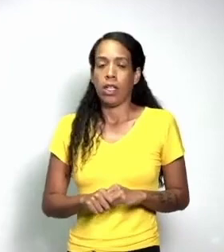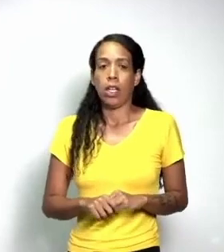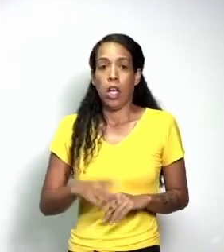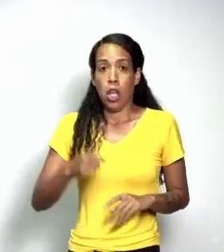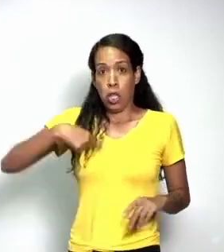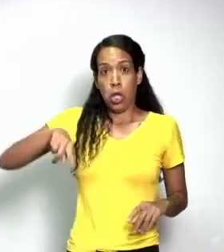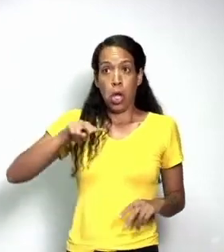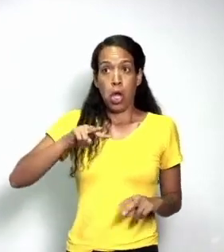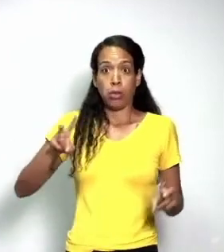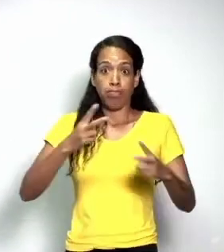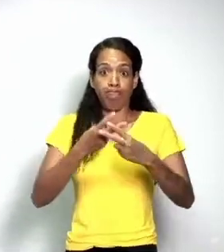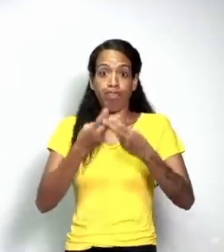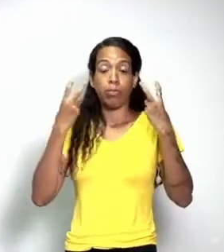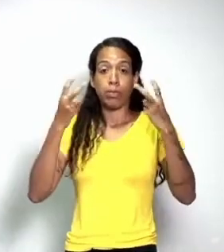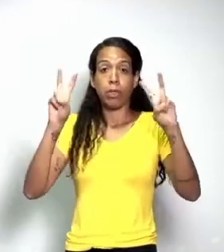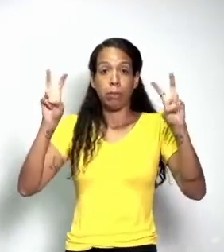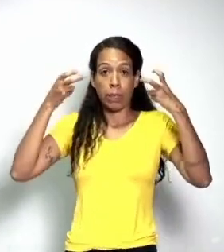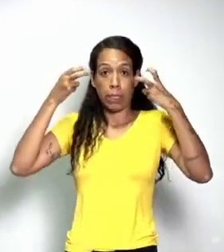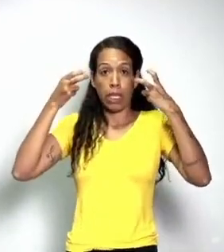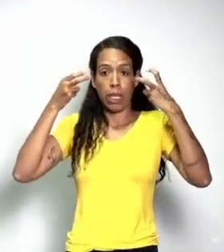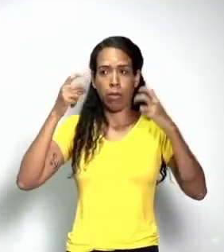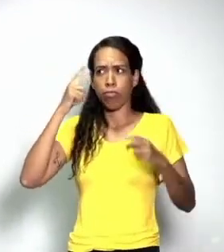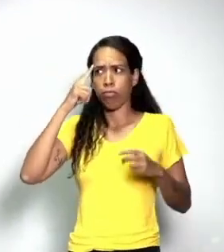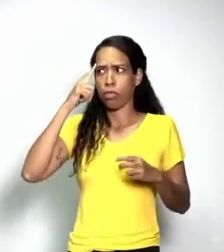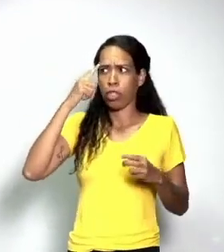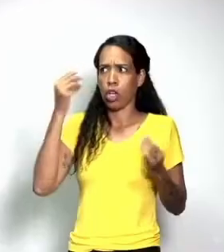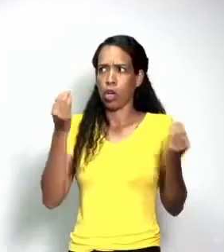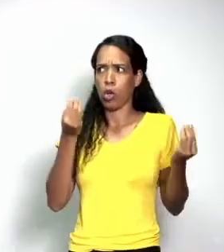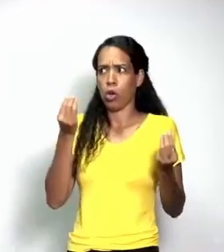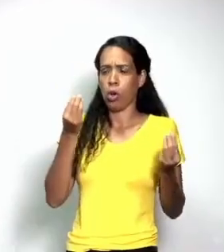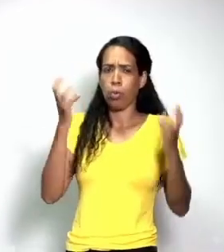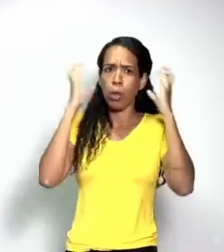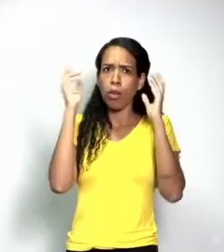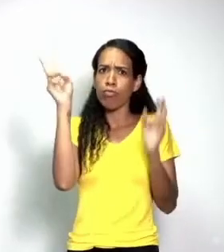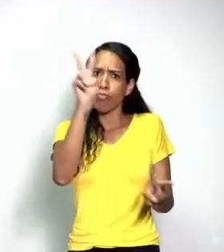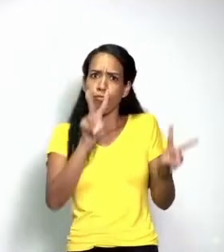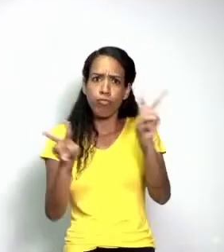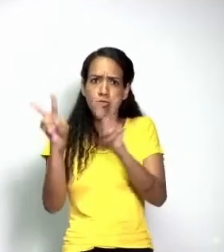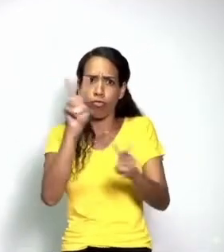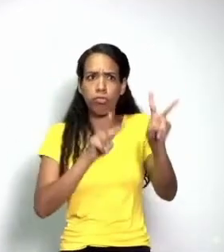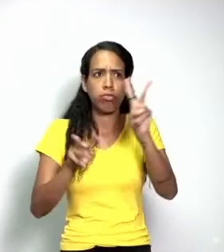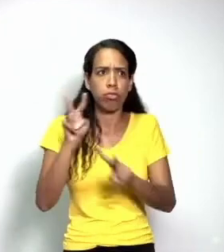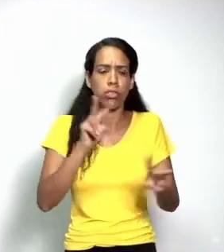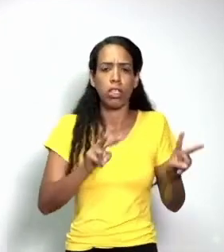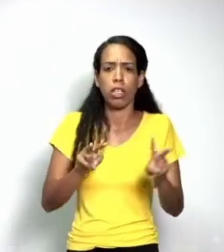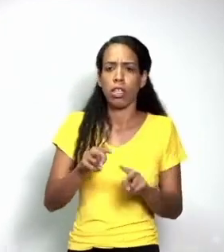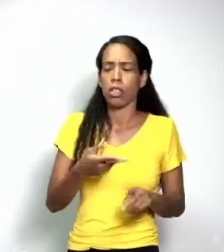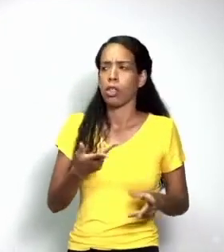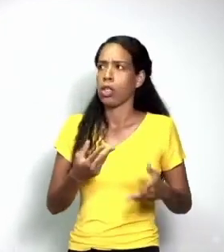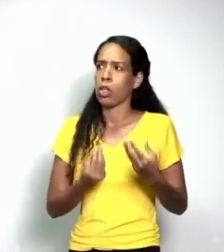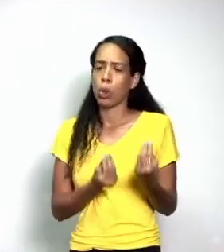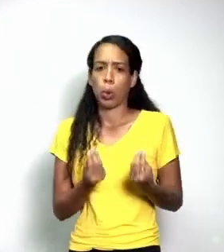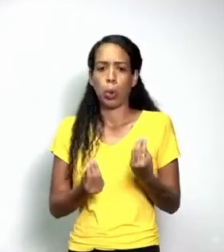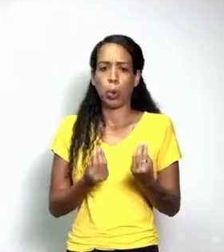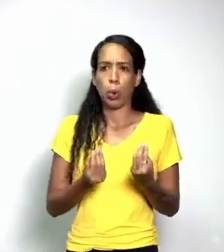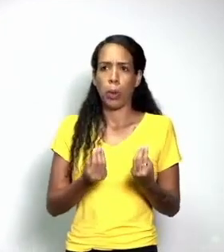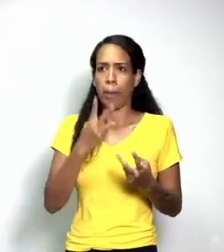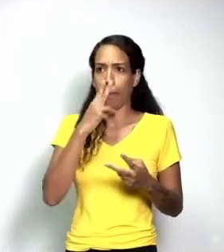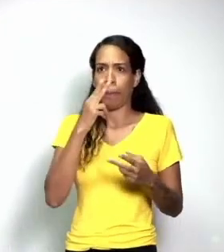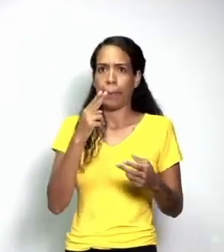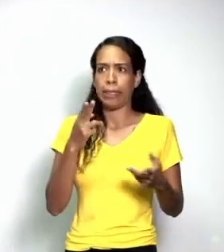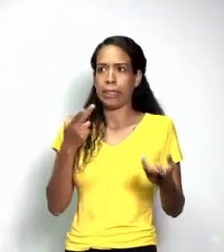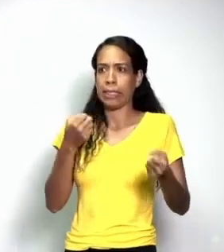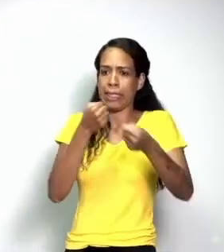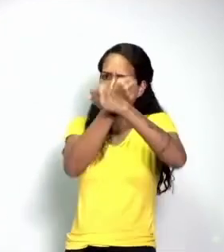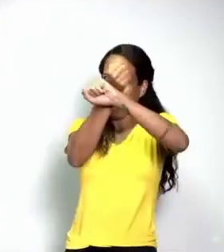percebe uma ideia clássica, né, de que o audiovisual é um rolê quase escravista,